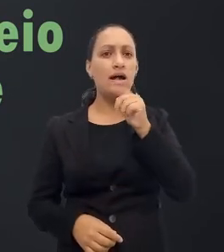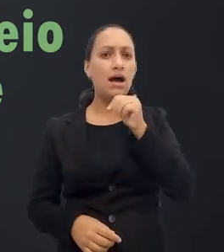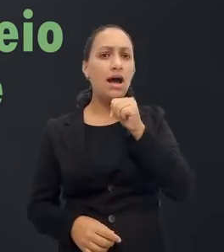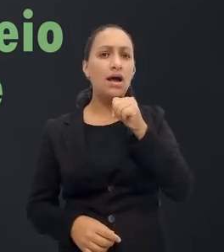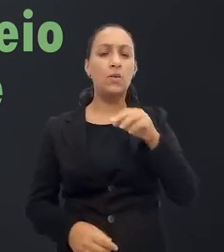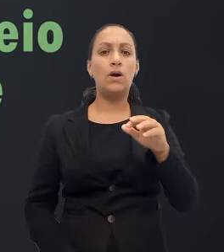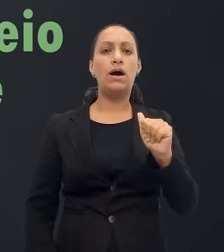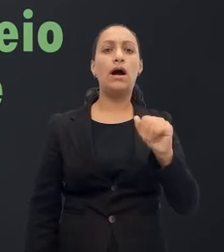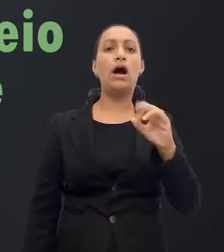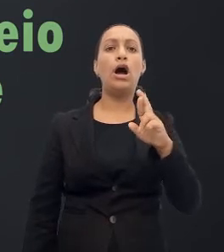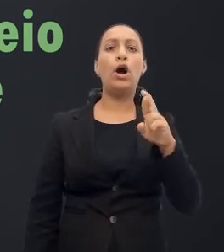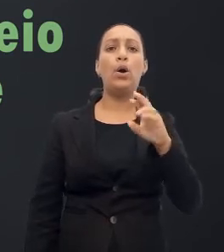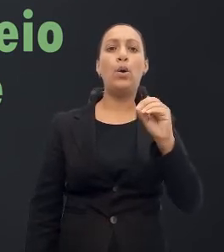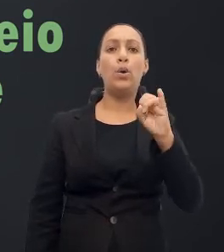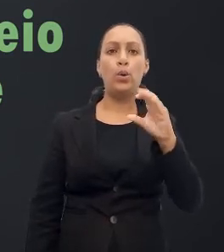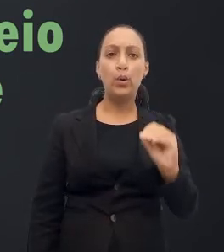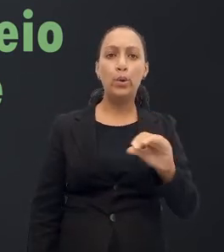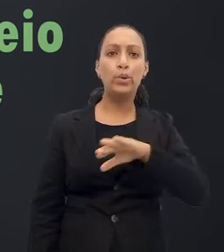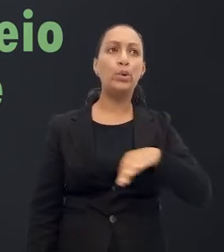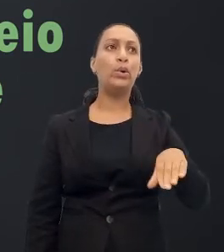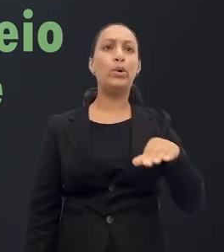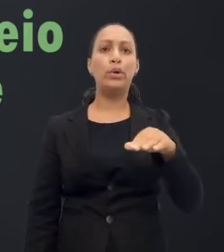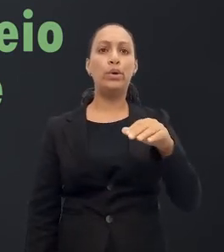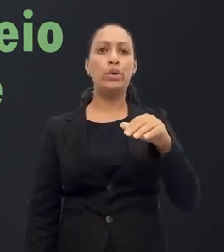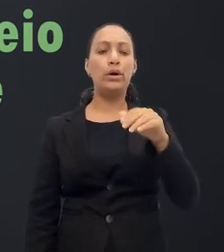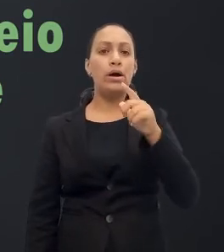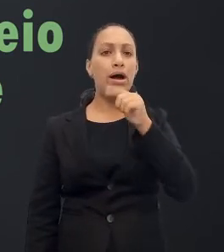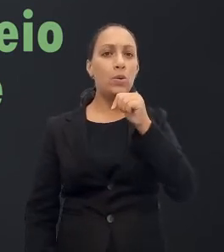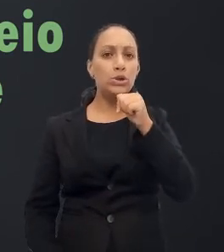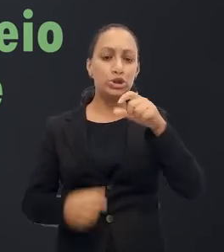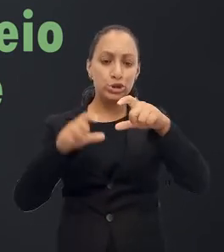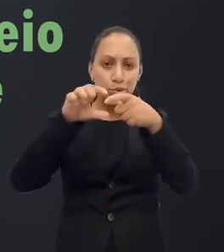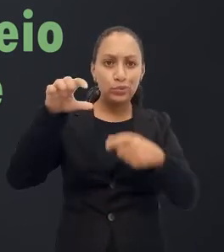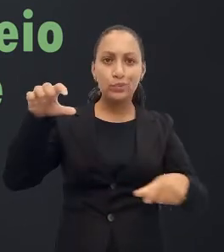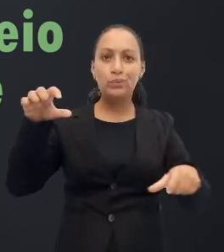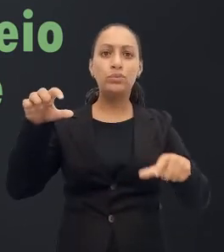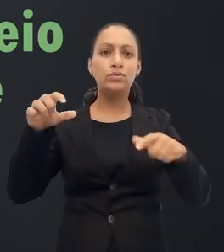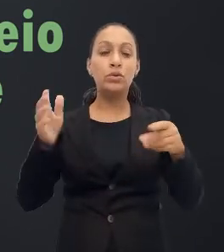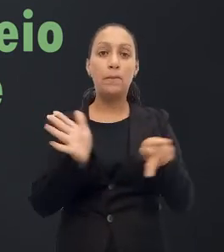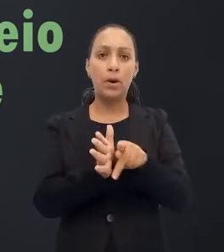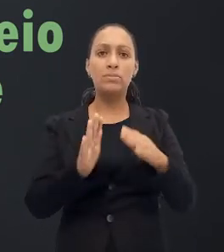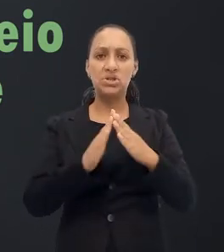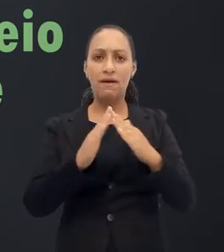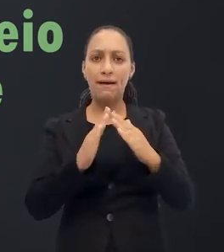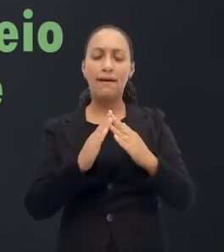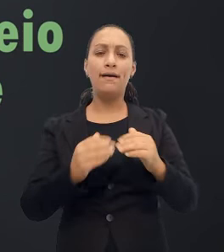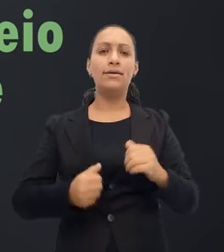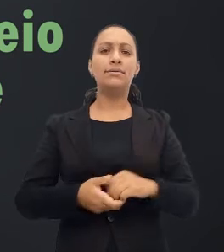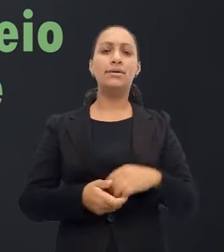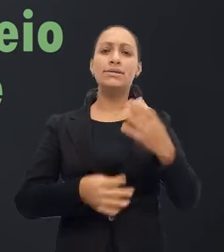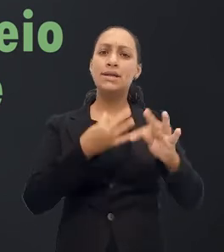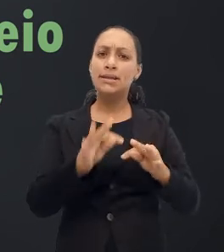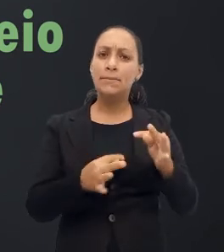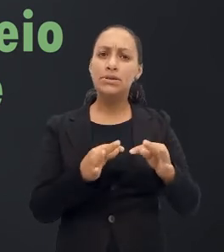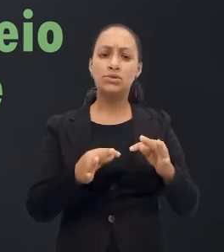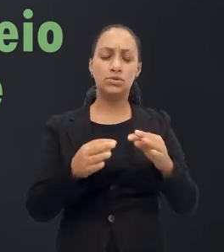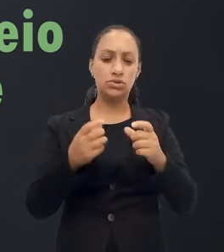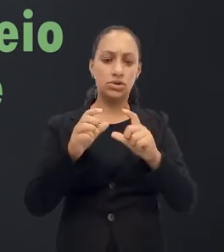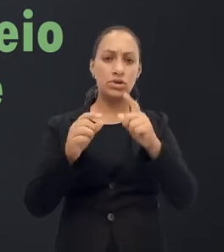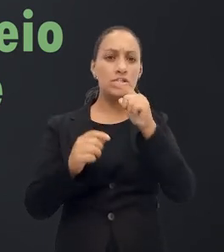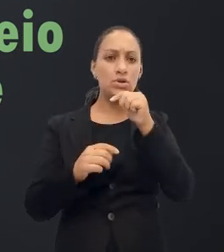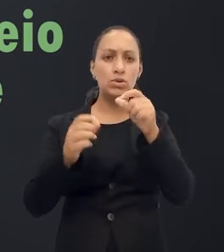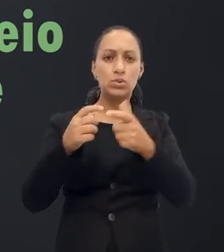arroios impactados por esgoto doméstico, estações de tratamento de esgoto. E aí, então, nós temos avaliado a presença do vírus